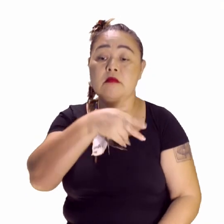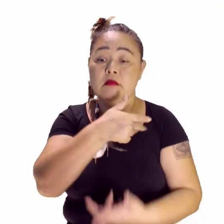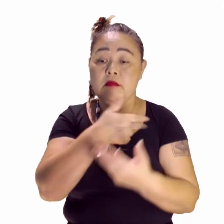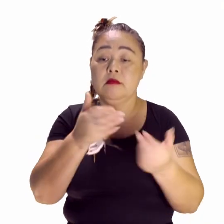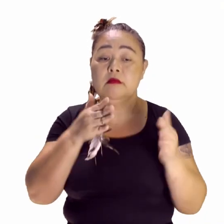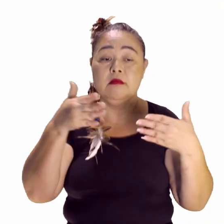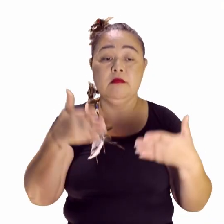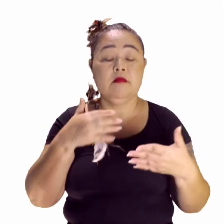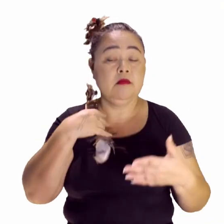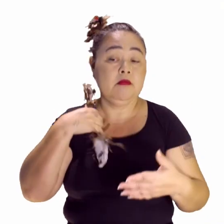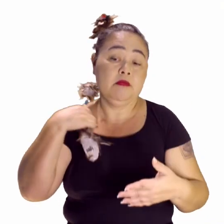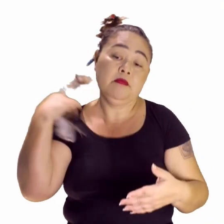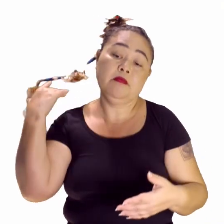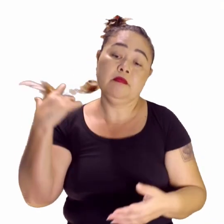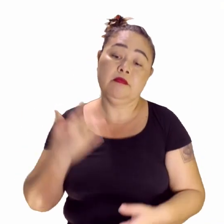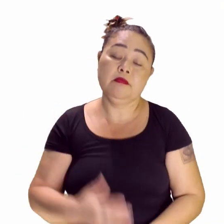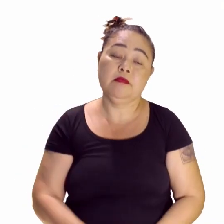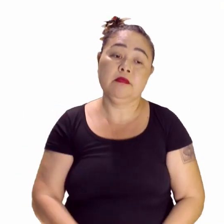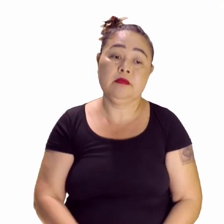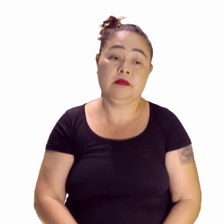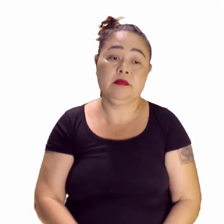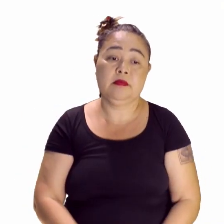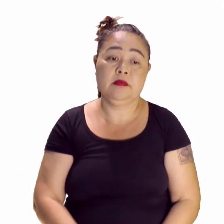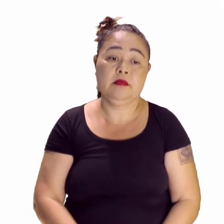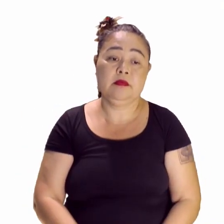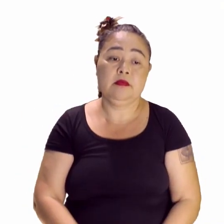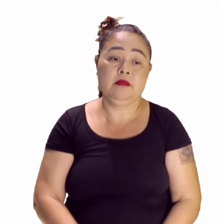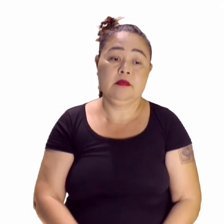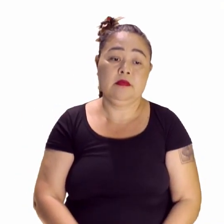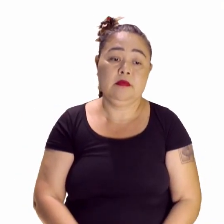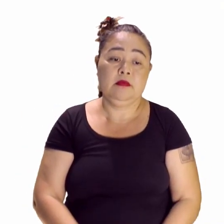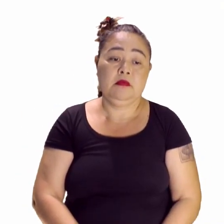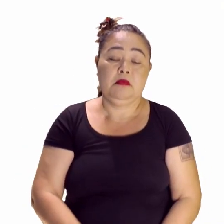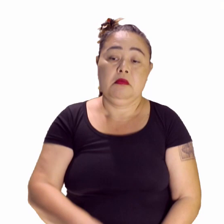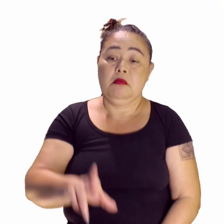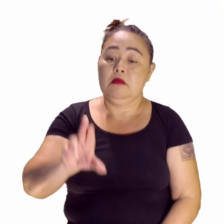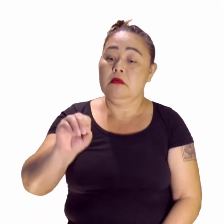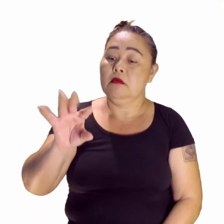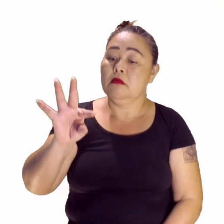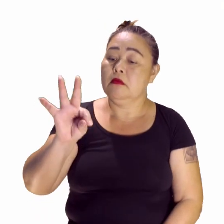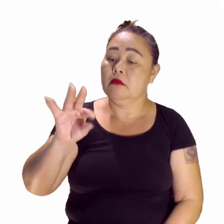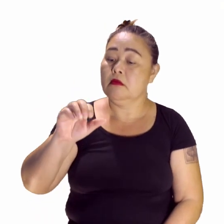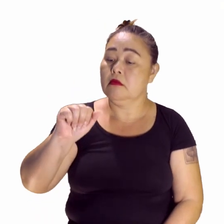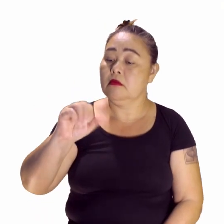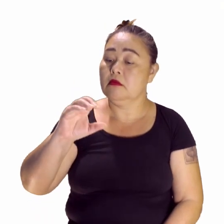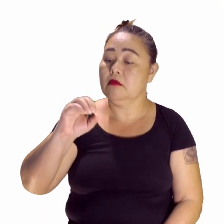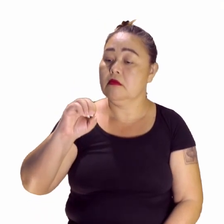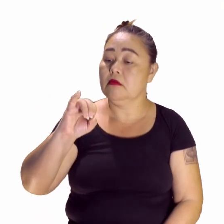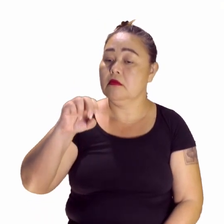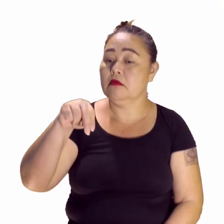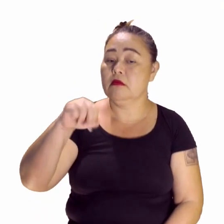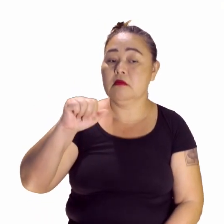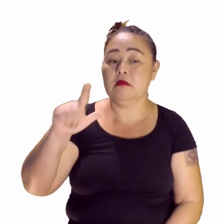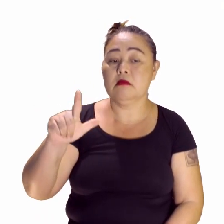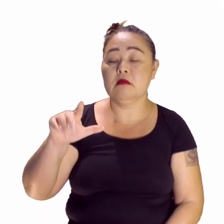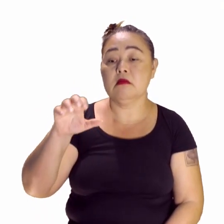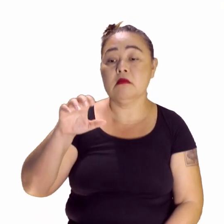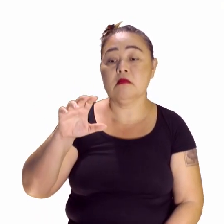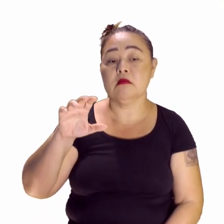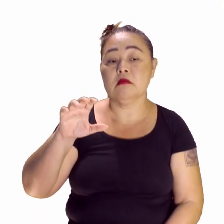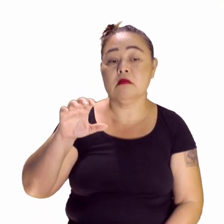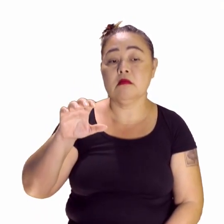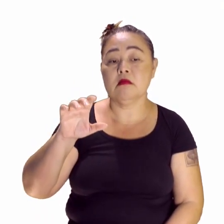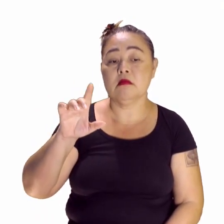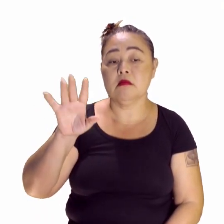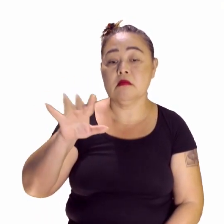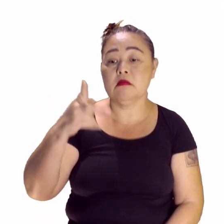Beleza? Vamos lá. Aí temos aí o rotacional, o predatório. Vacinação não,